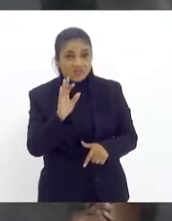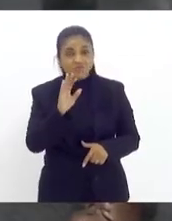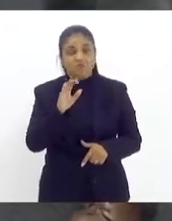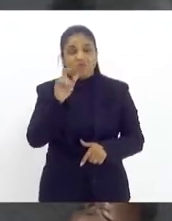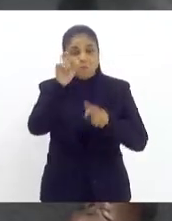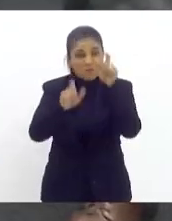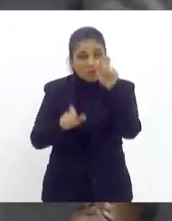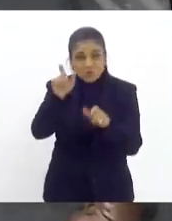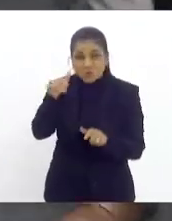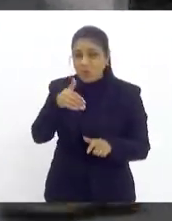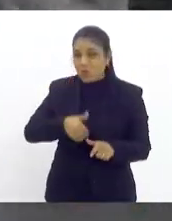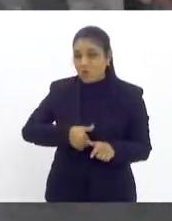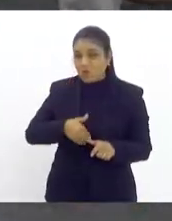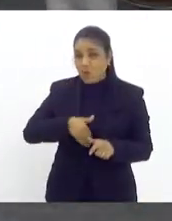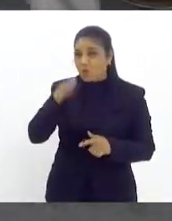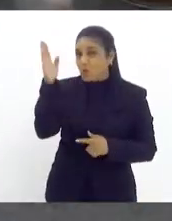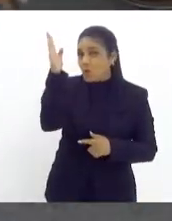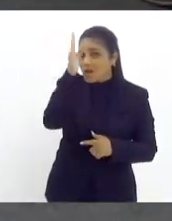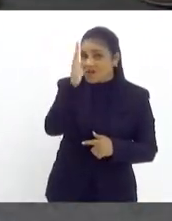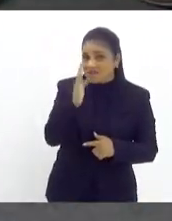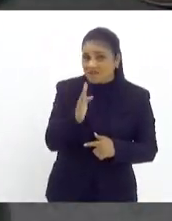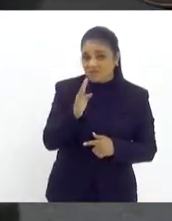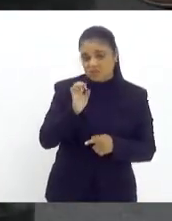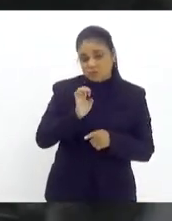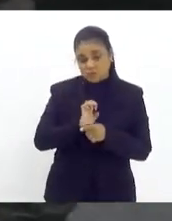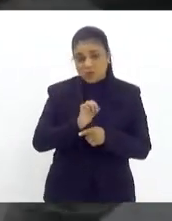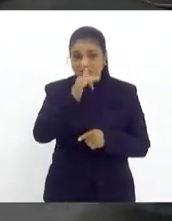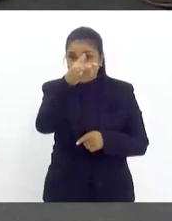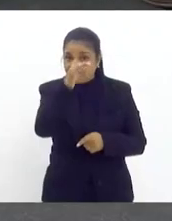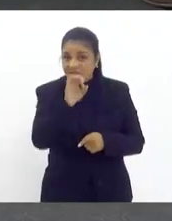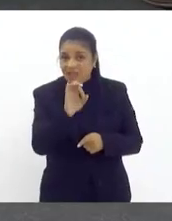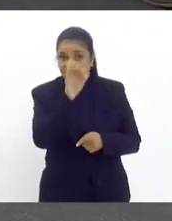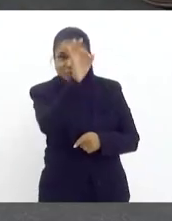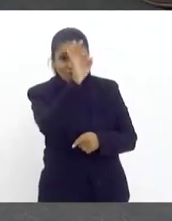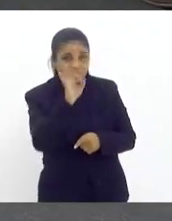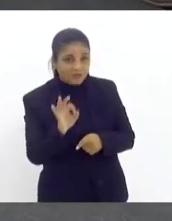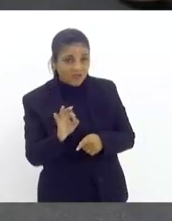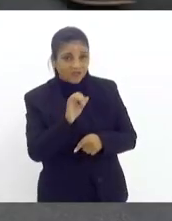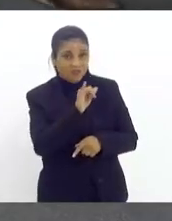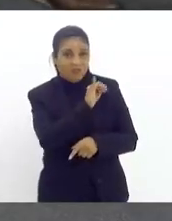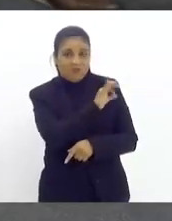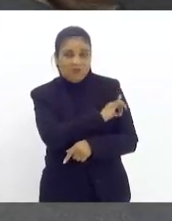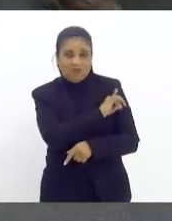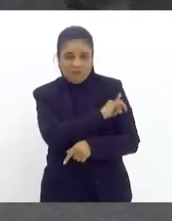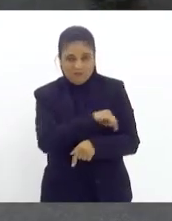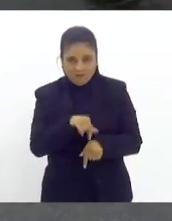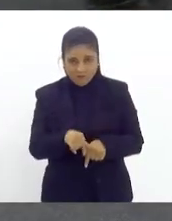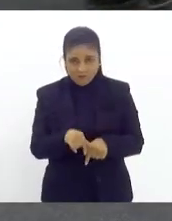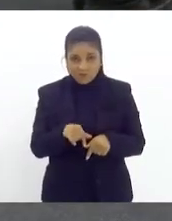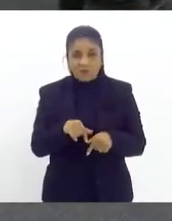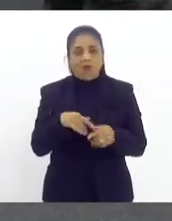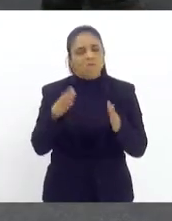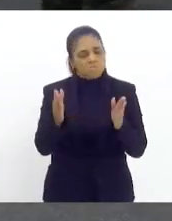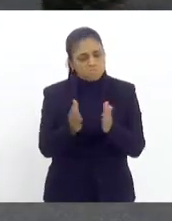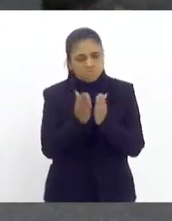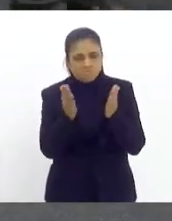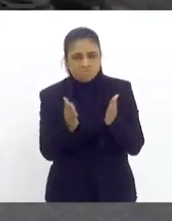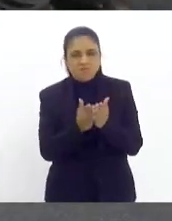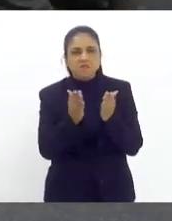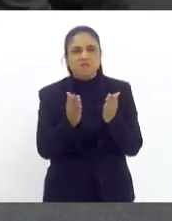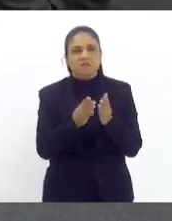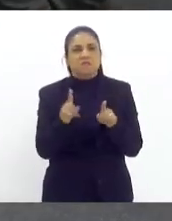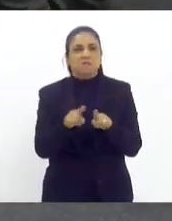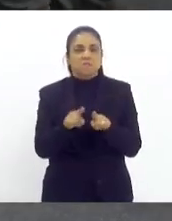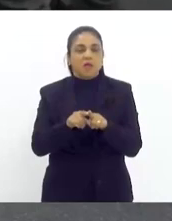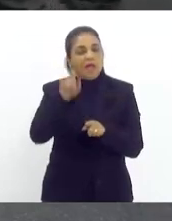Então eu não tenho dúvida que É a superação da fome da miséria e da pobreza também está nas mãos das